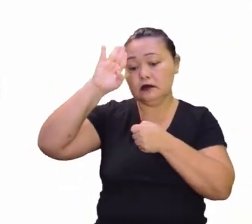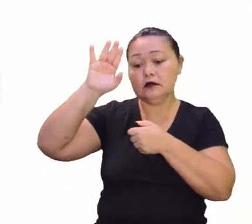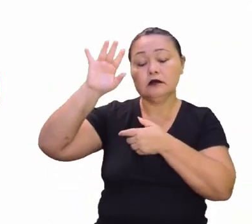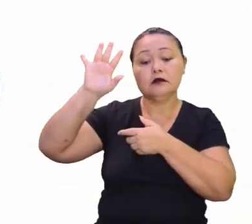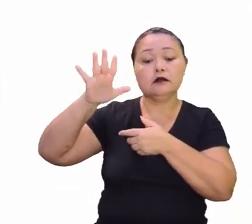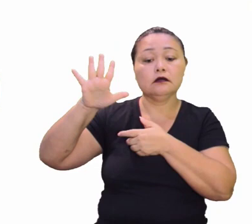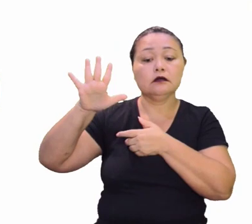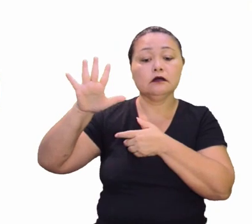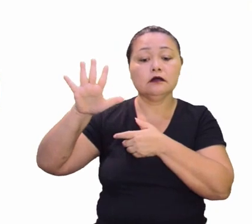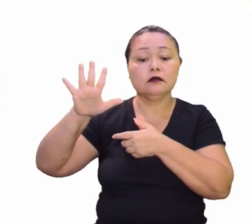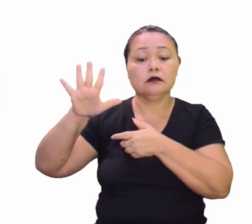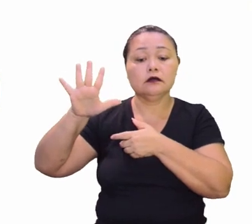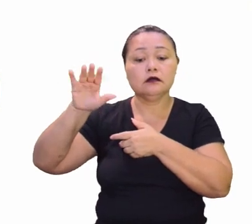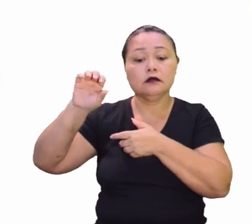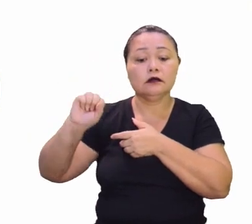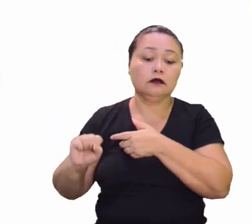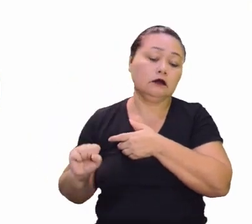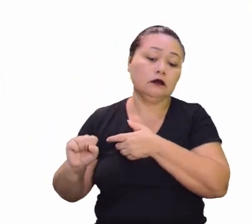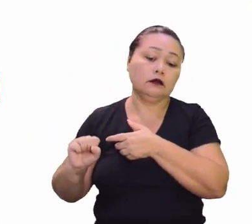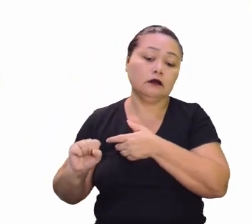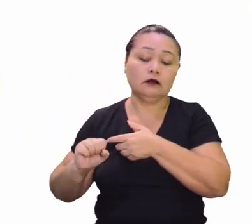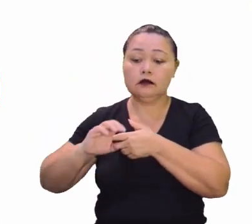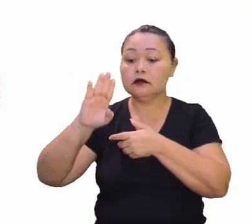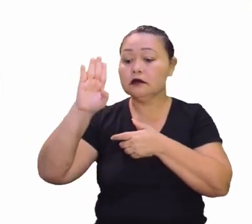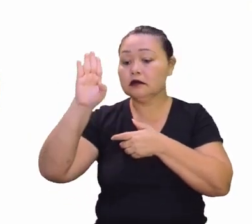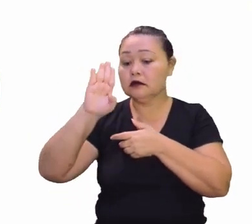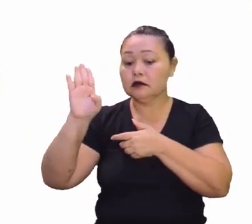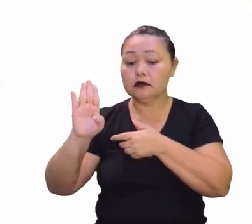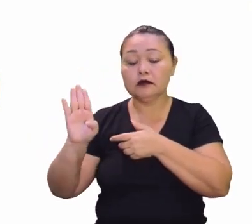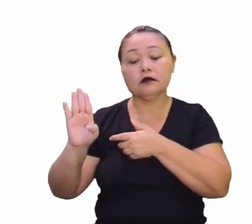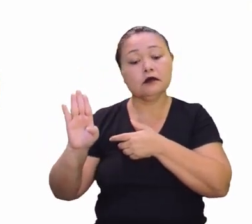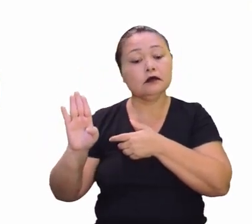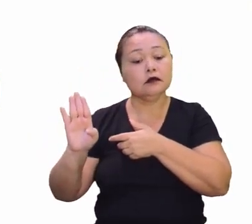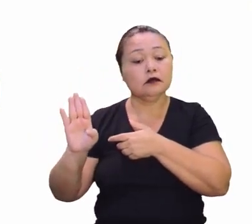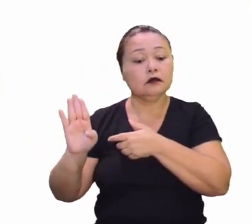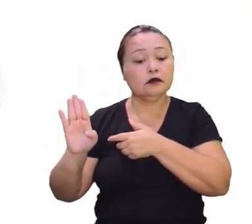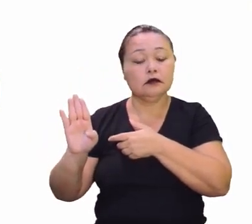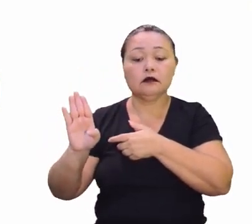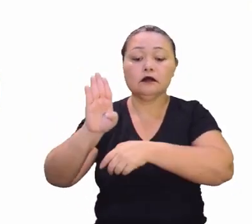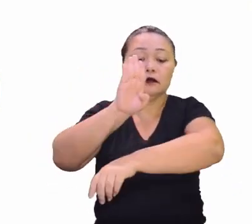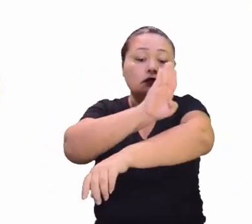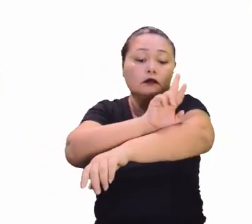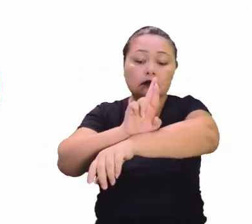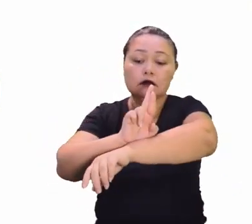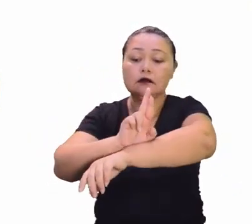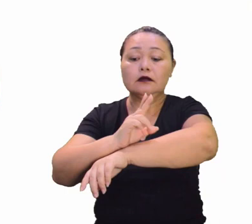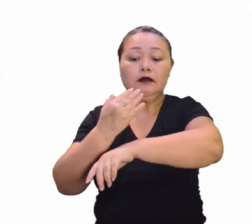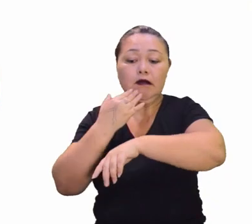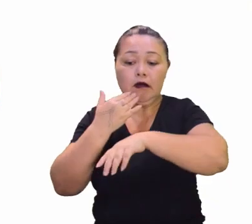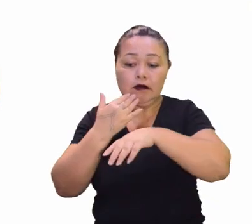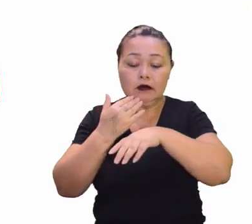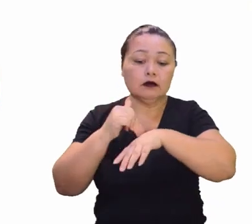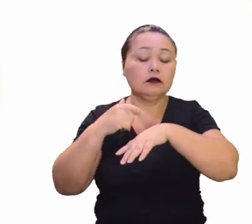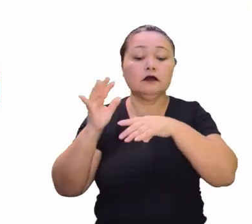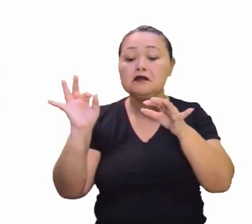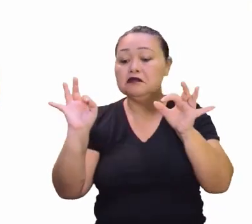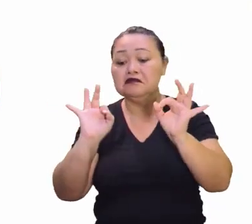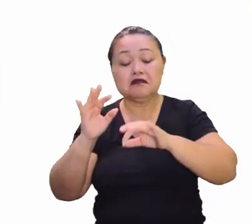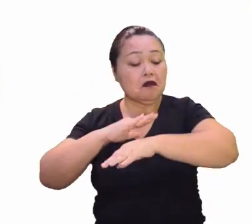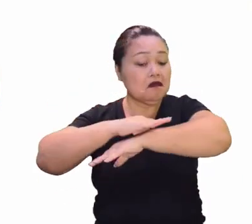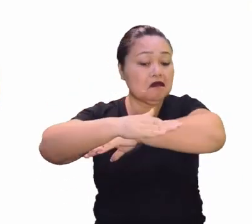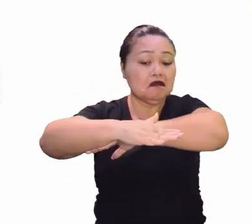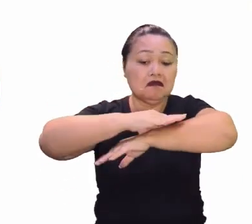principalmente da região sul do Brasil. Verdade. Era uma BR precária, não estava